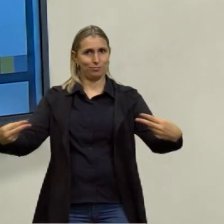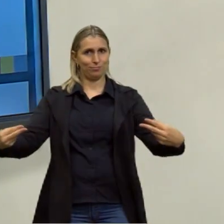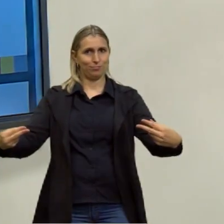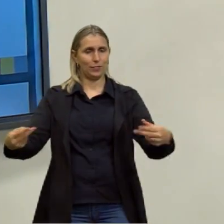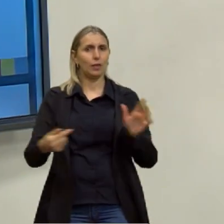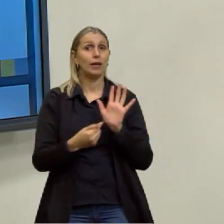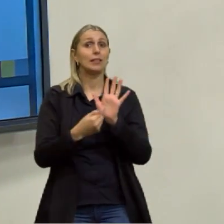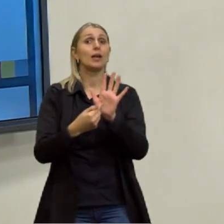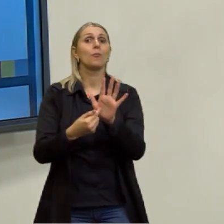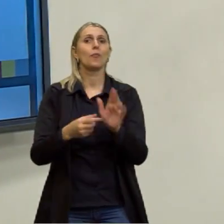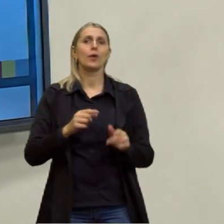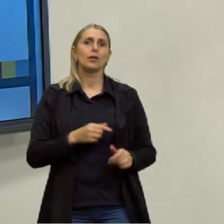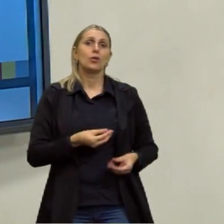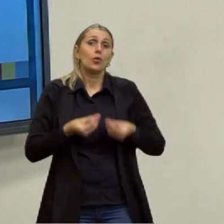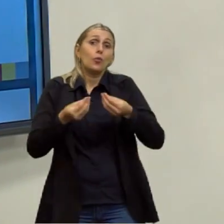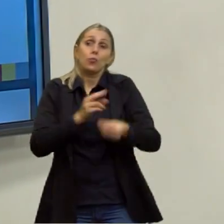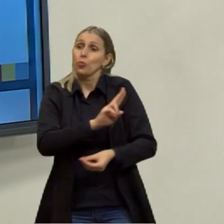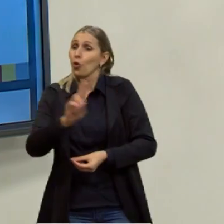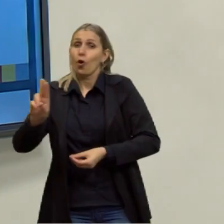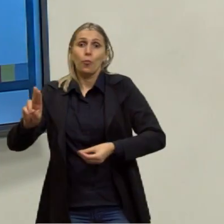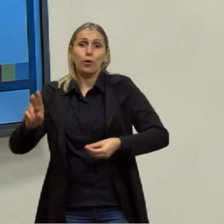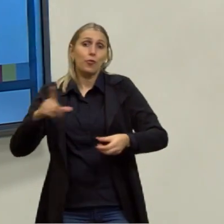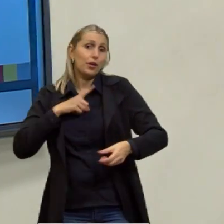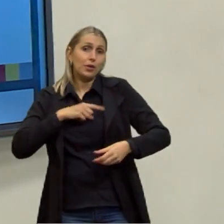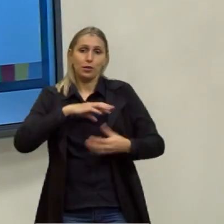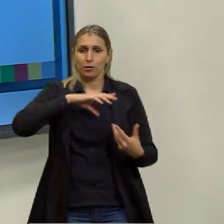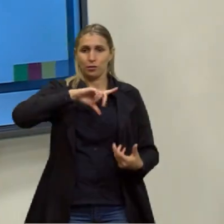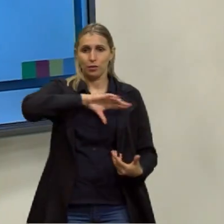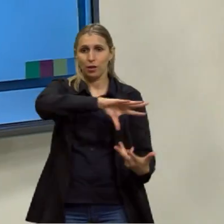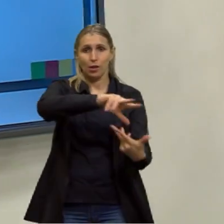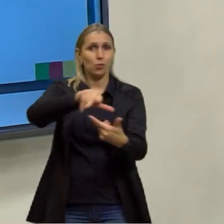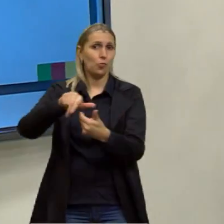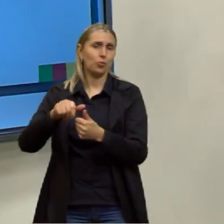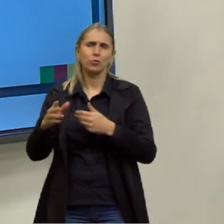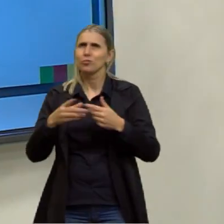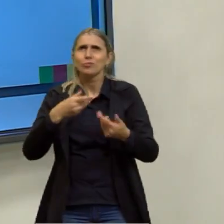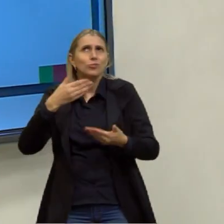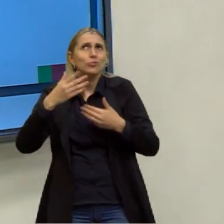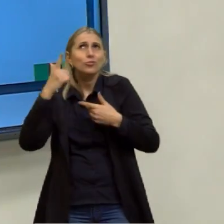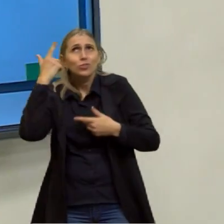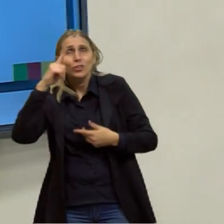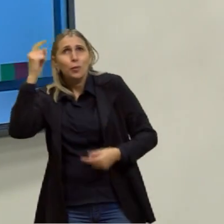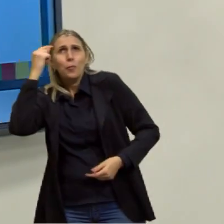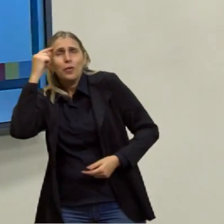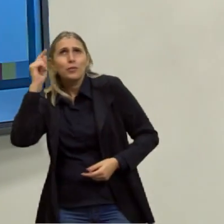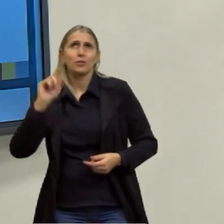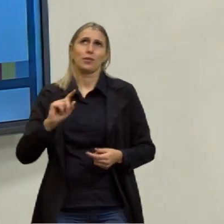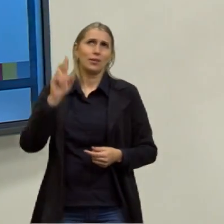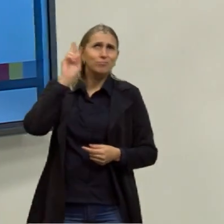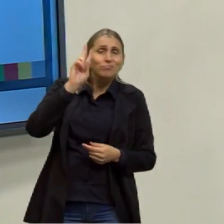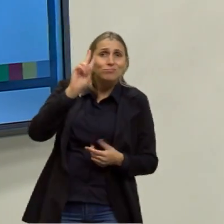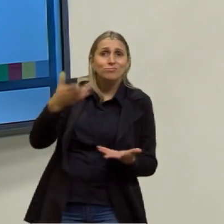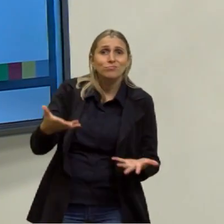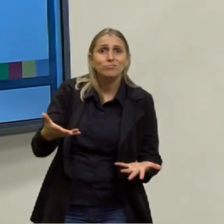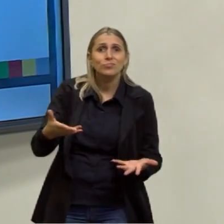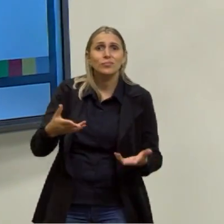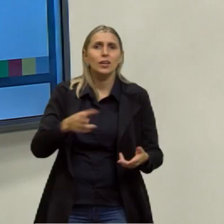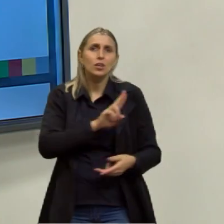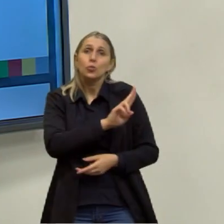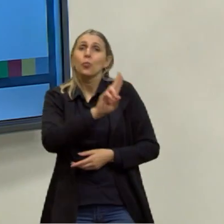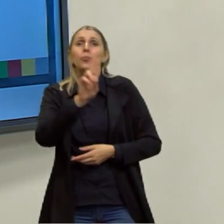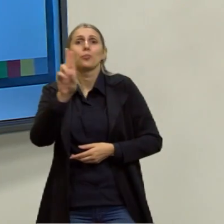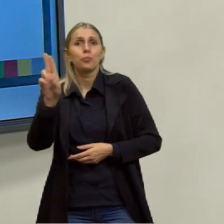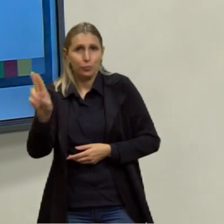ela vai dar nome a tudo que existe tudo que vocês conseguirem pensar tudo que vocês conseguirem lembrar e